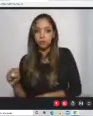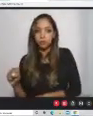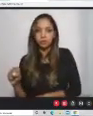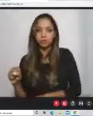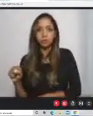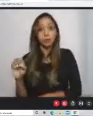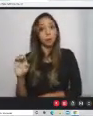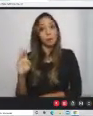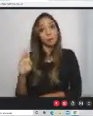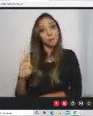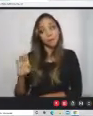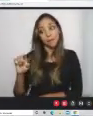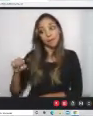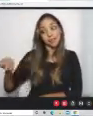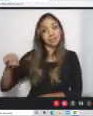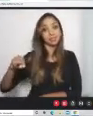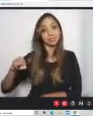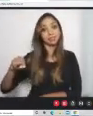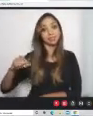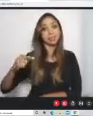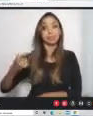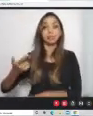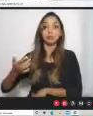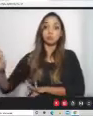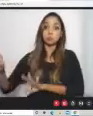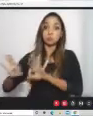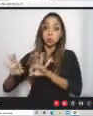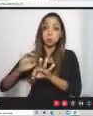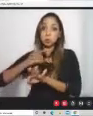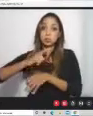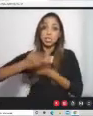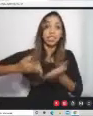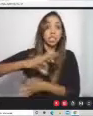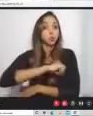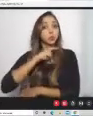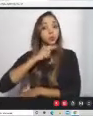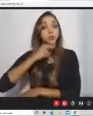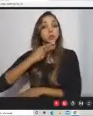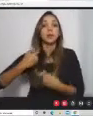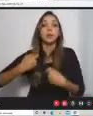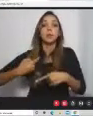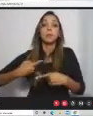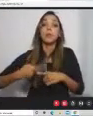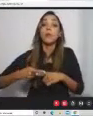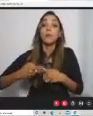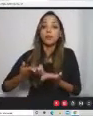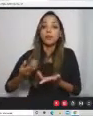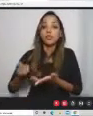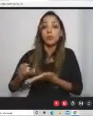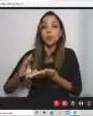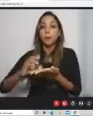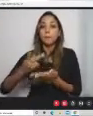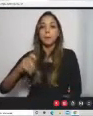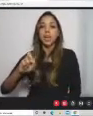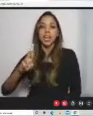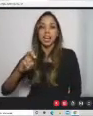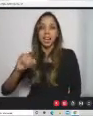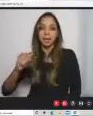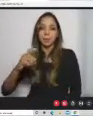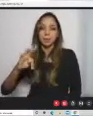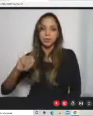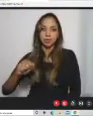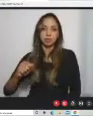qual é a população? Pega o recurso, município. Isso para todos os municípios do Brasil. E aí você não tinha equipes projetadas para receber tantas